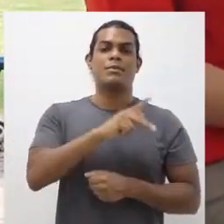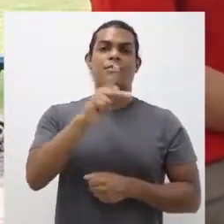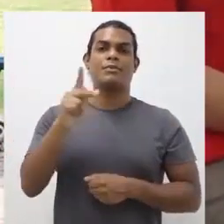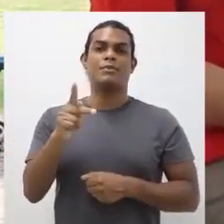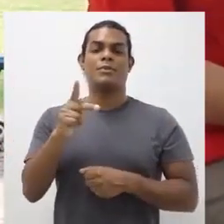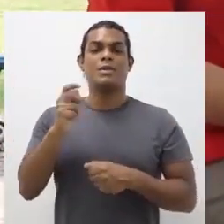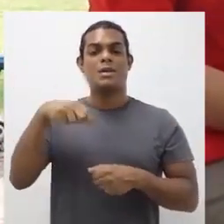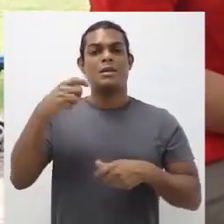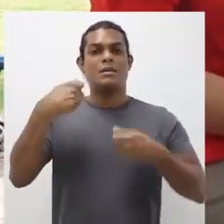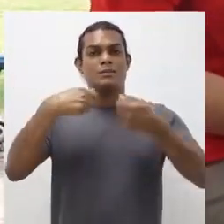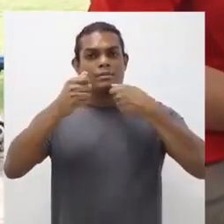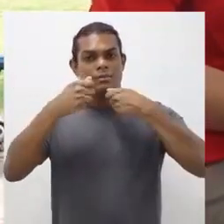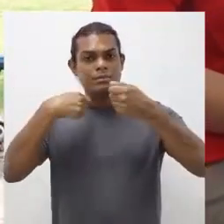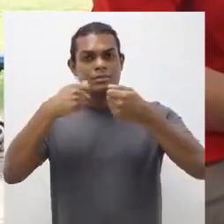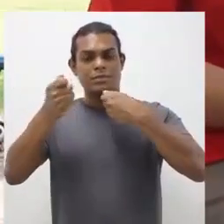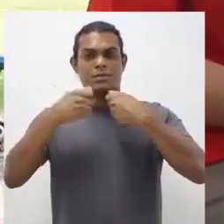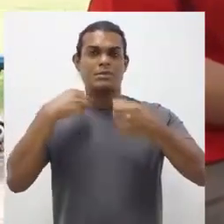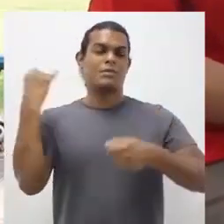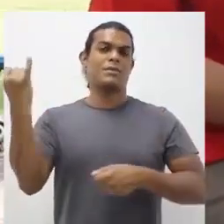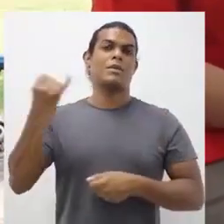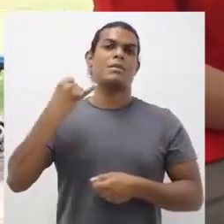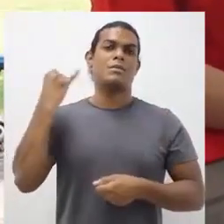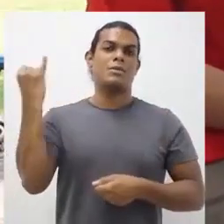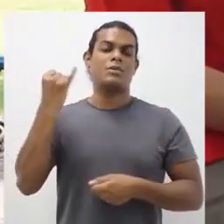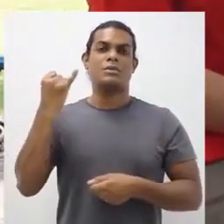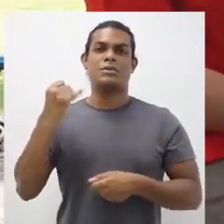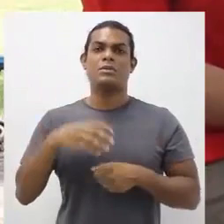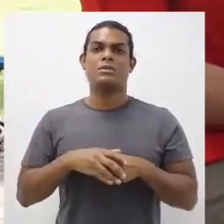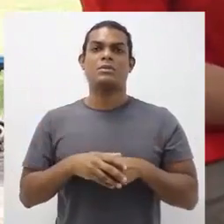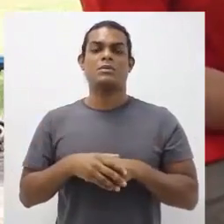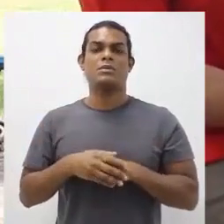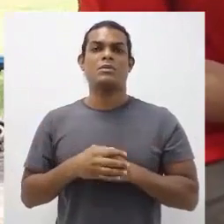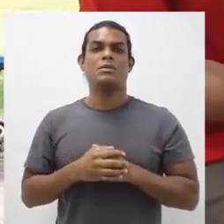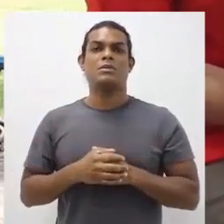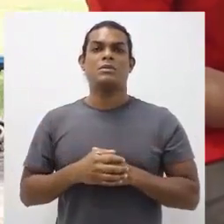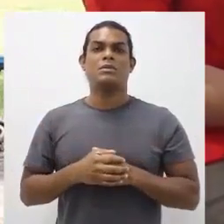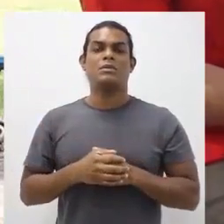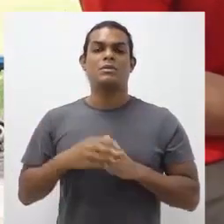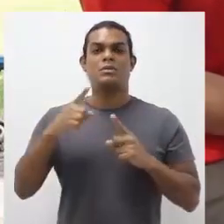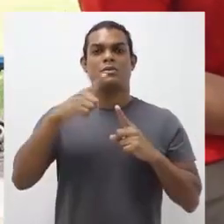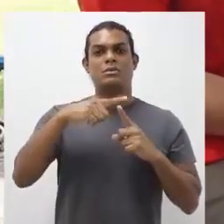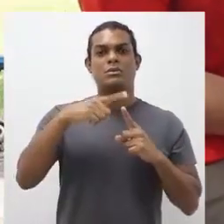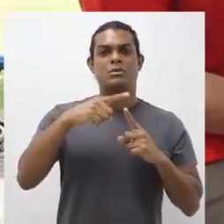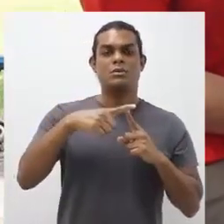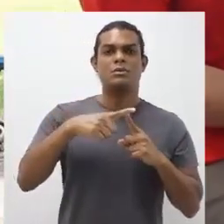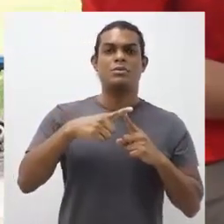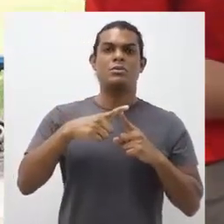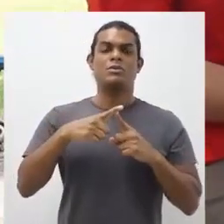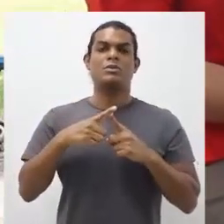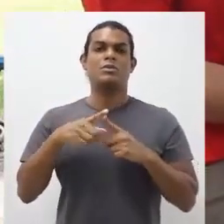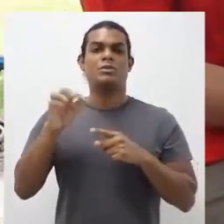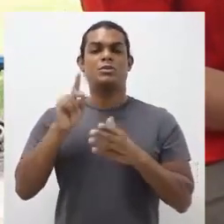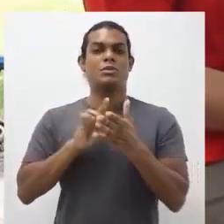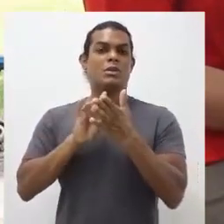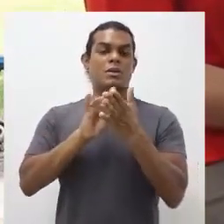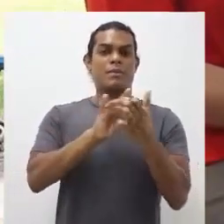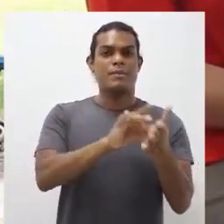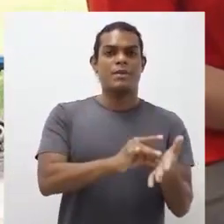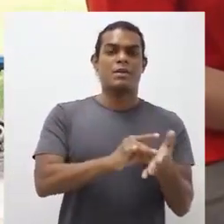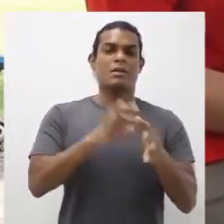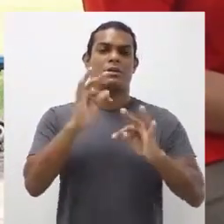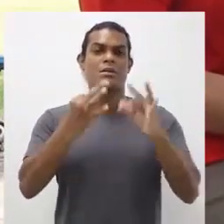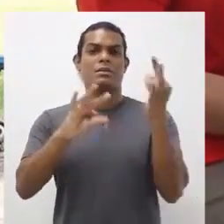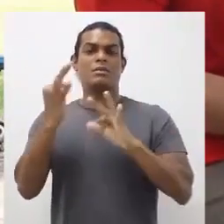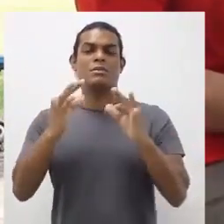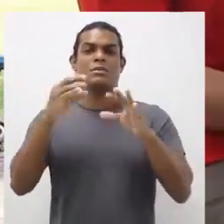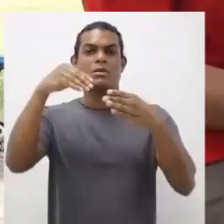nossa entrevista. Foi muito interessante, todas as abordagens que ela trouxe, todos os tipos de inserção na tecnologias móveis que